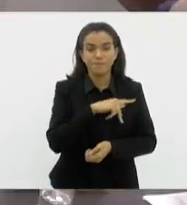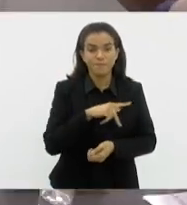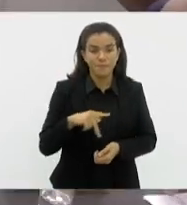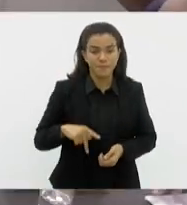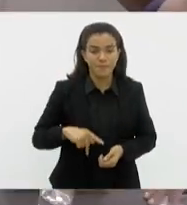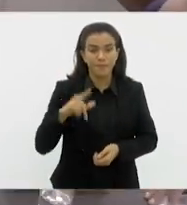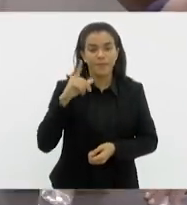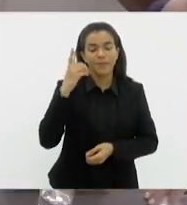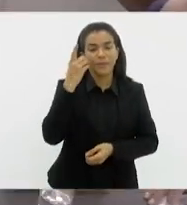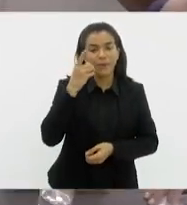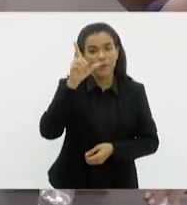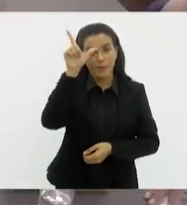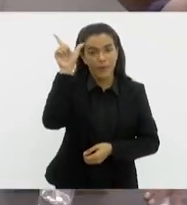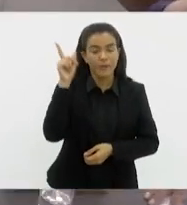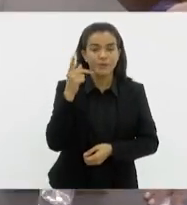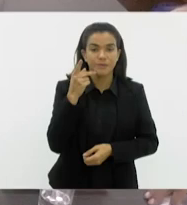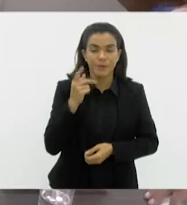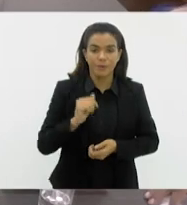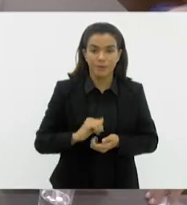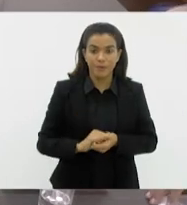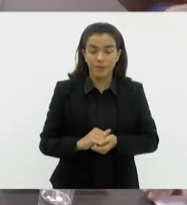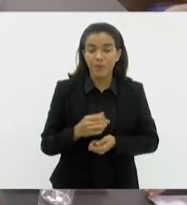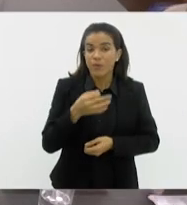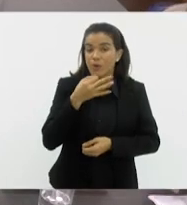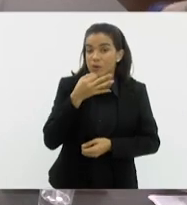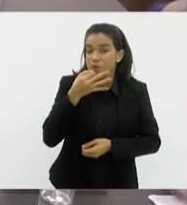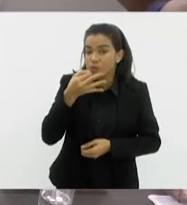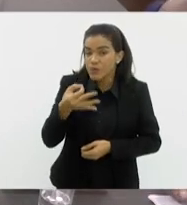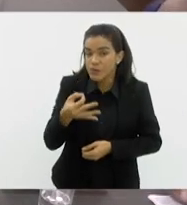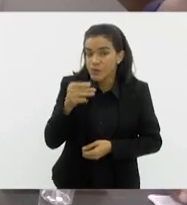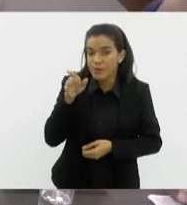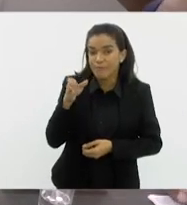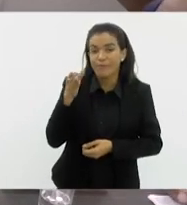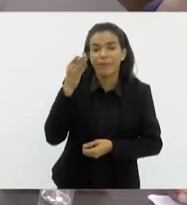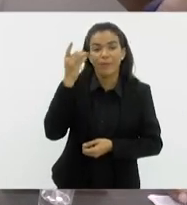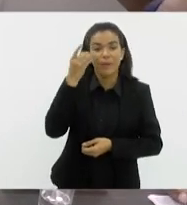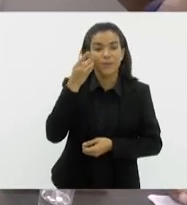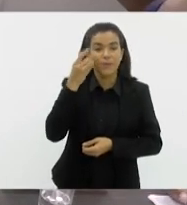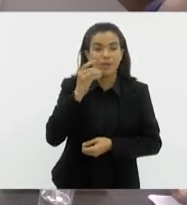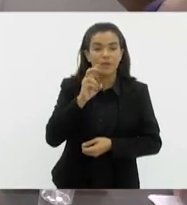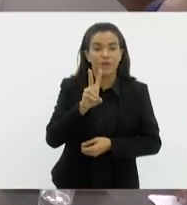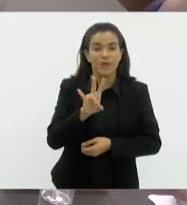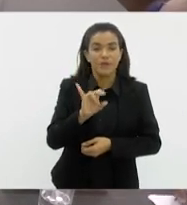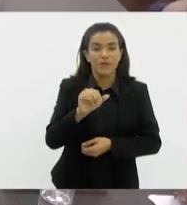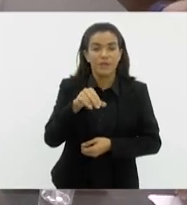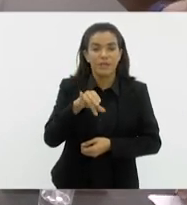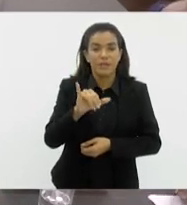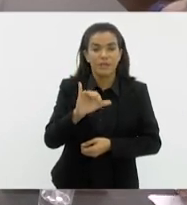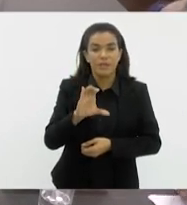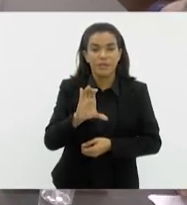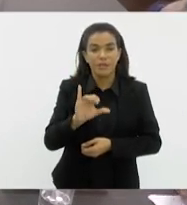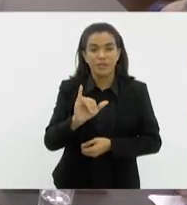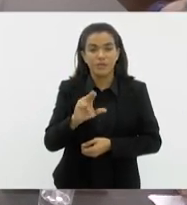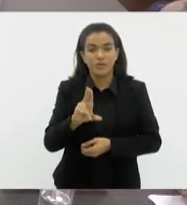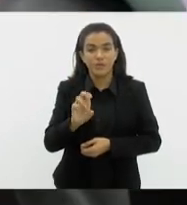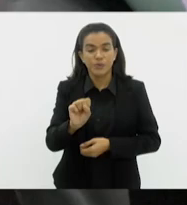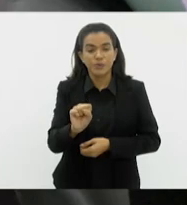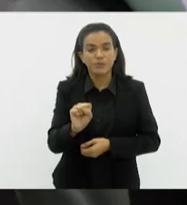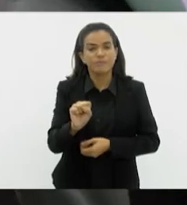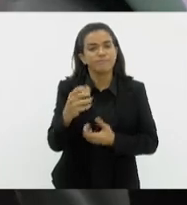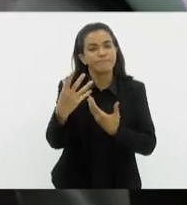Luiz Paulo. Eu queria sugerir ao deputado Vinícius Cozzolino que